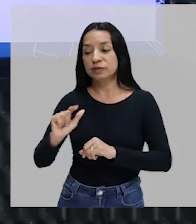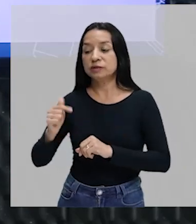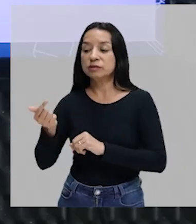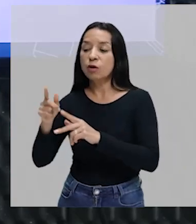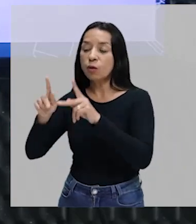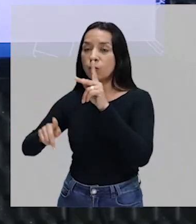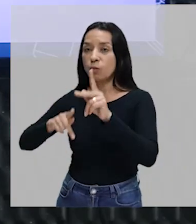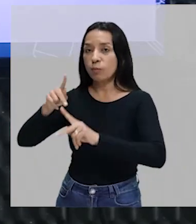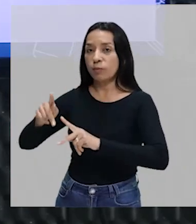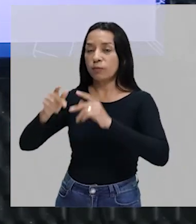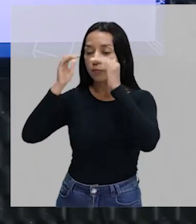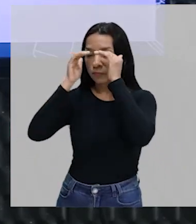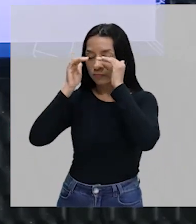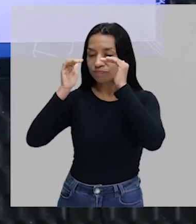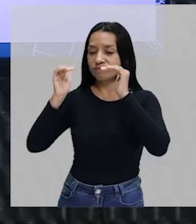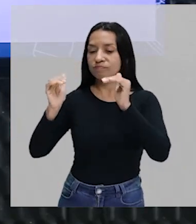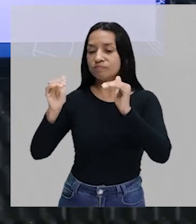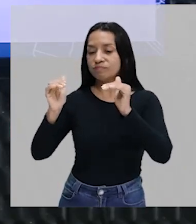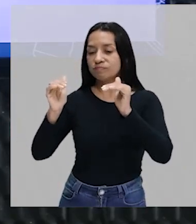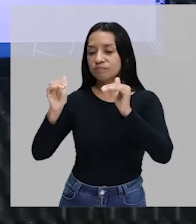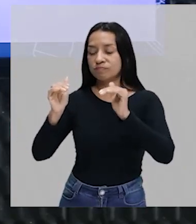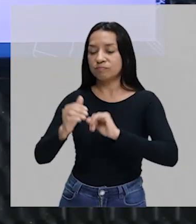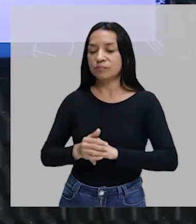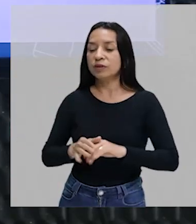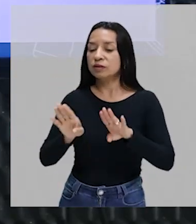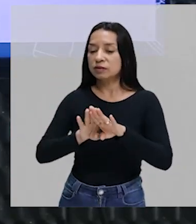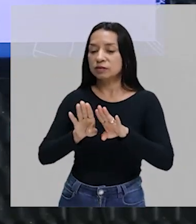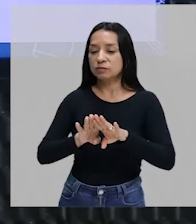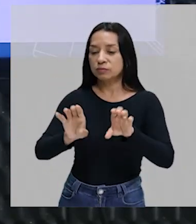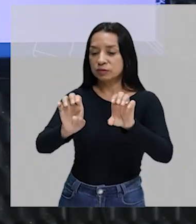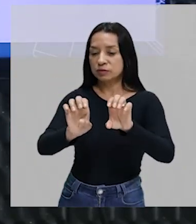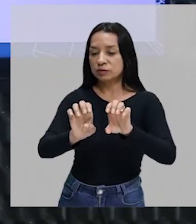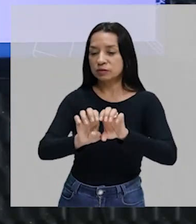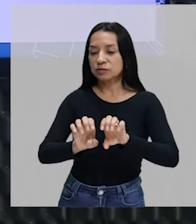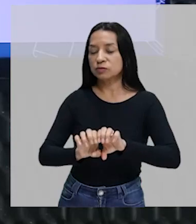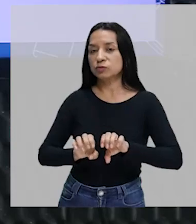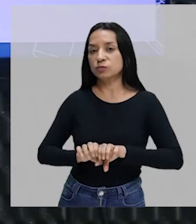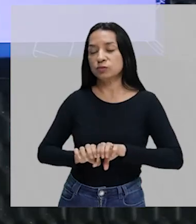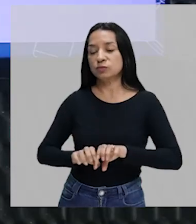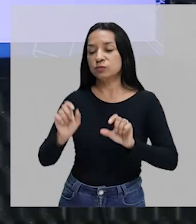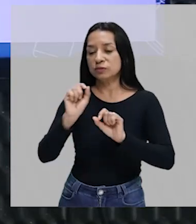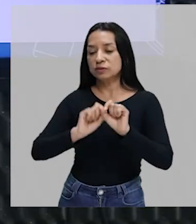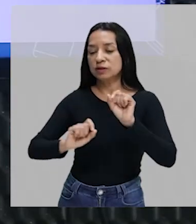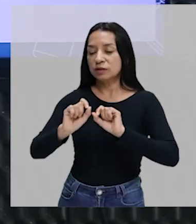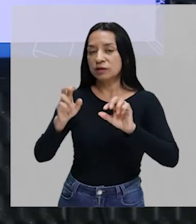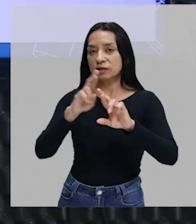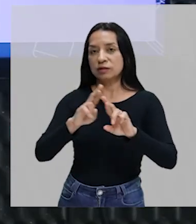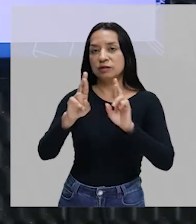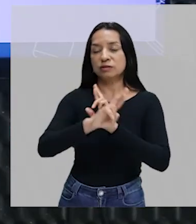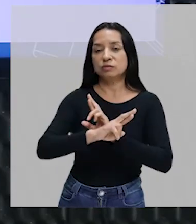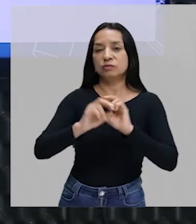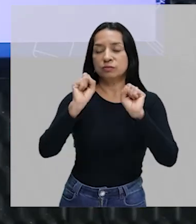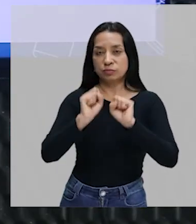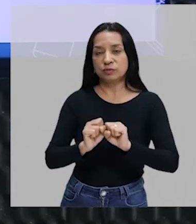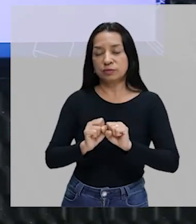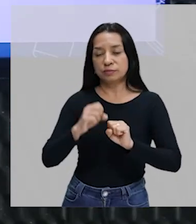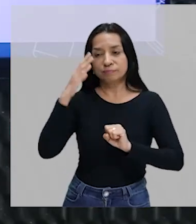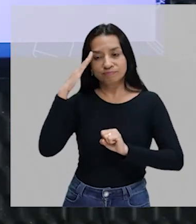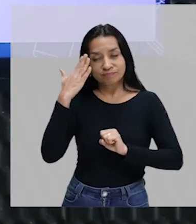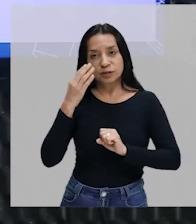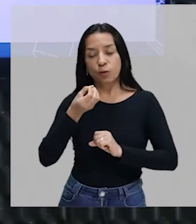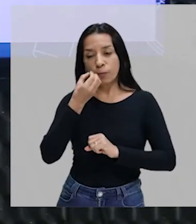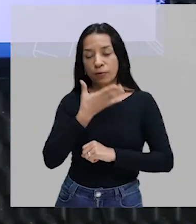e também corresponde às estruturas e relações de poder. Beleza? Deu para entender isso aí